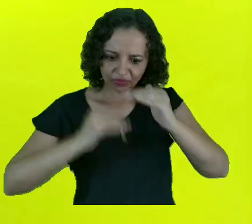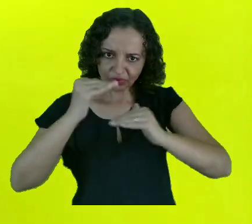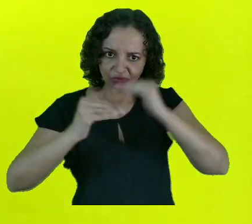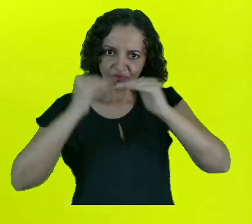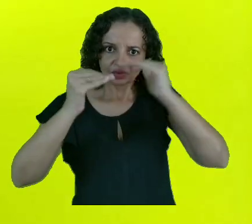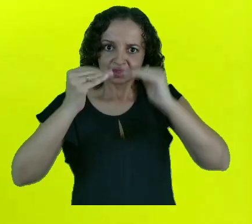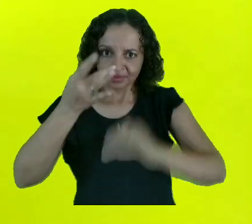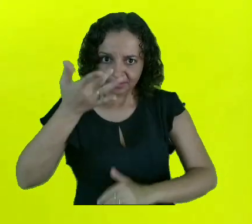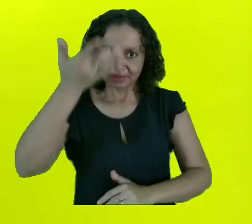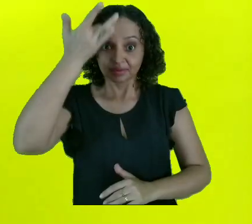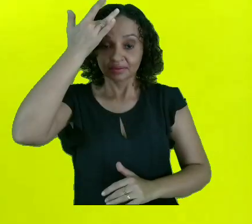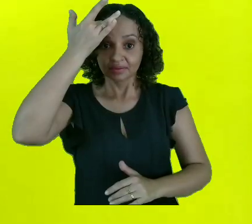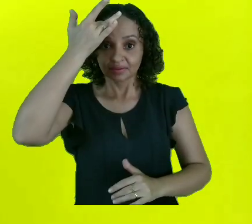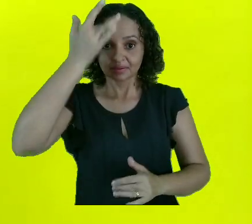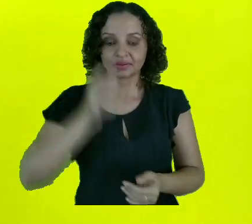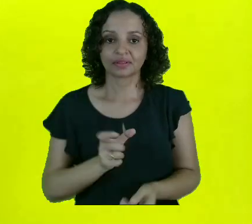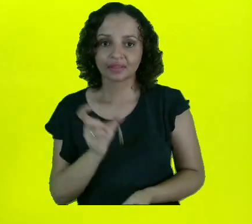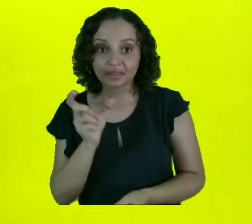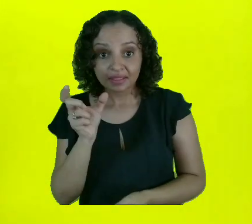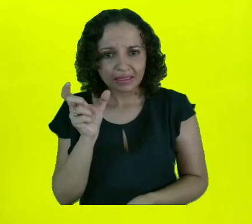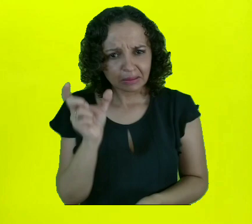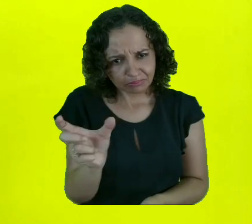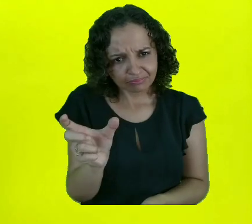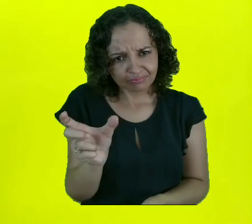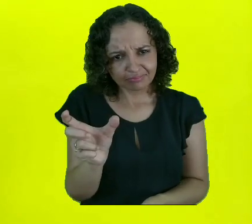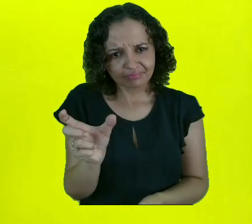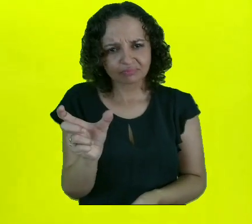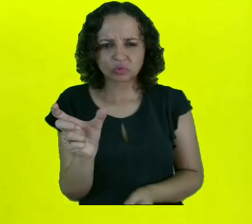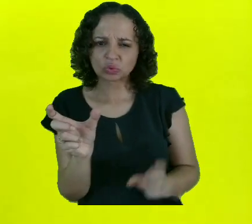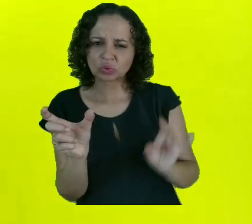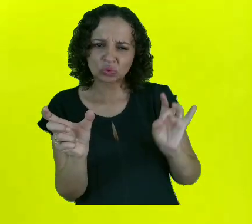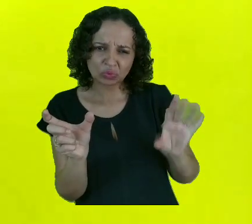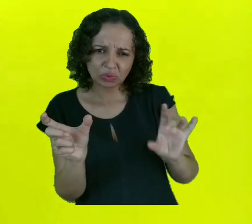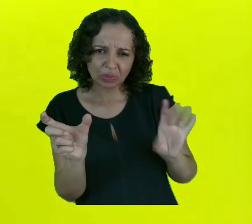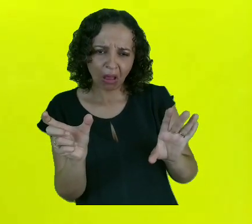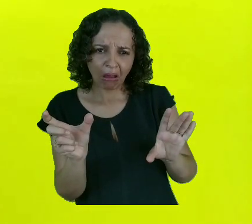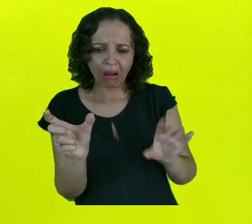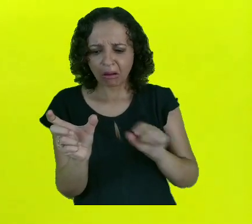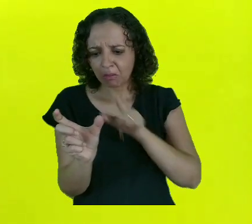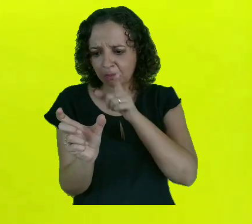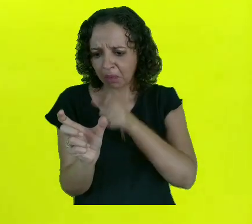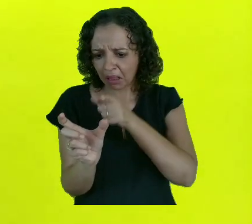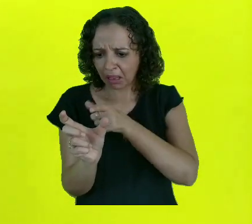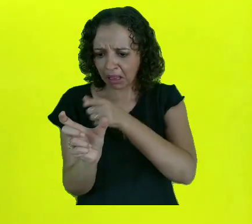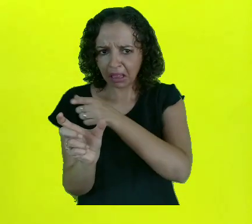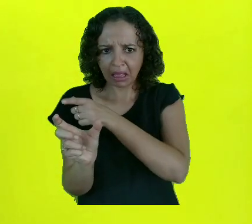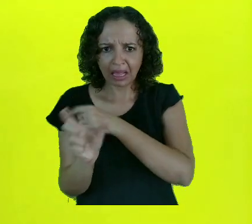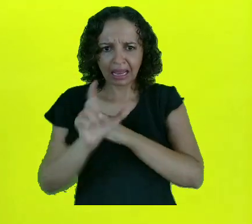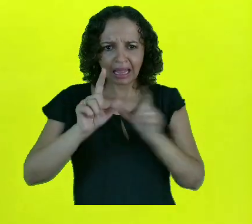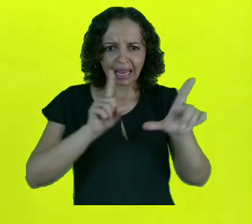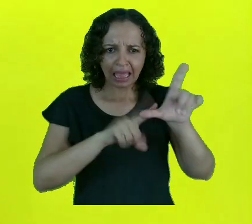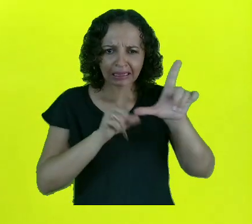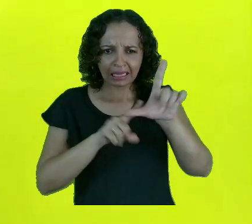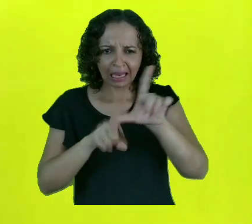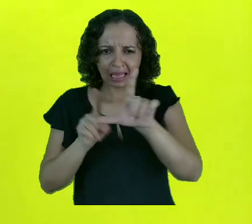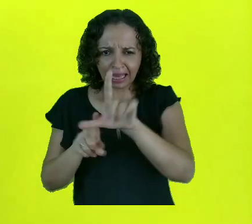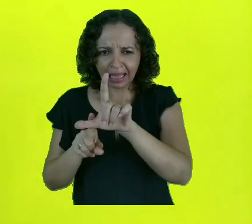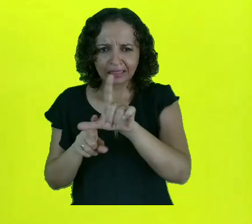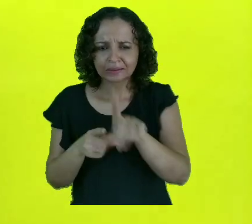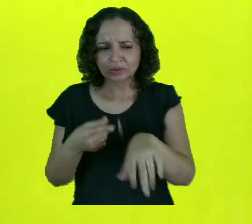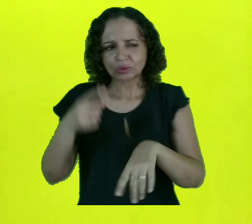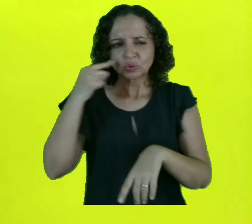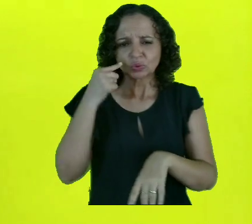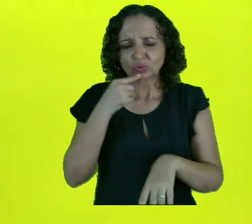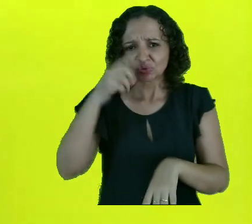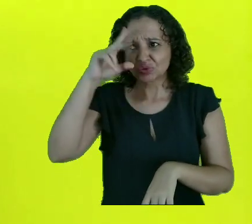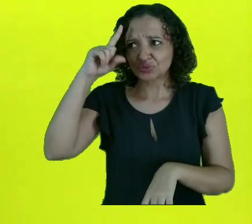guardado na memória. A palavra em si, ela demora um pouco mais para o surdo adquirir, para ele